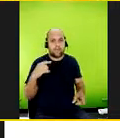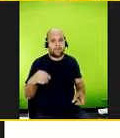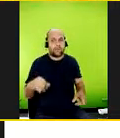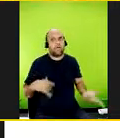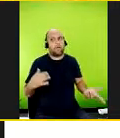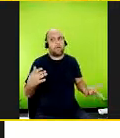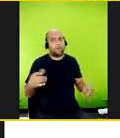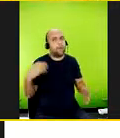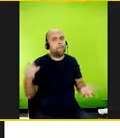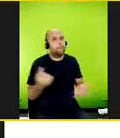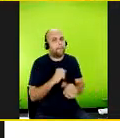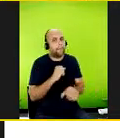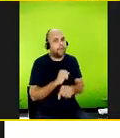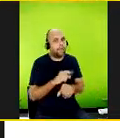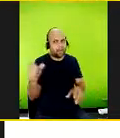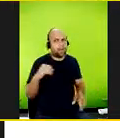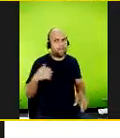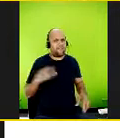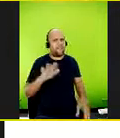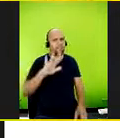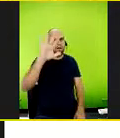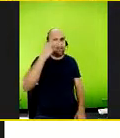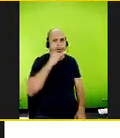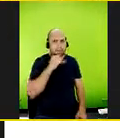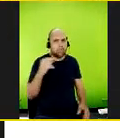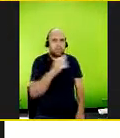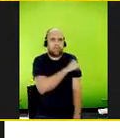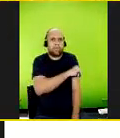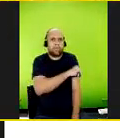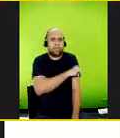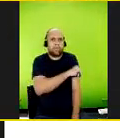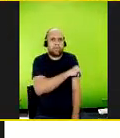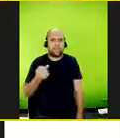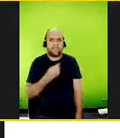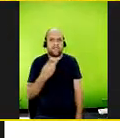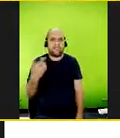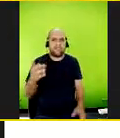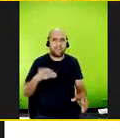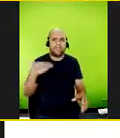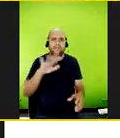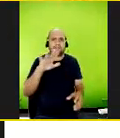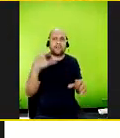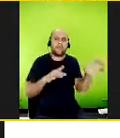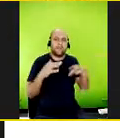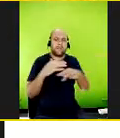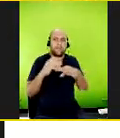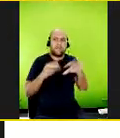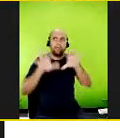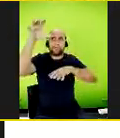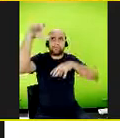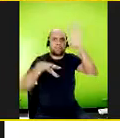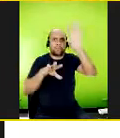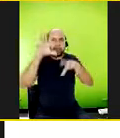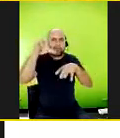mas eu eu venho de comunidade por exemplo aqui no Rio de Janeiro aqui temos Muitas comunidades de Janeiro é uma cidade acidentária comunidade para a cidade